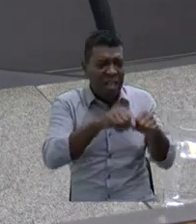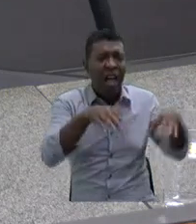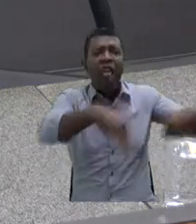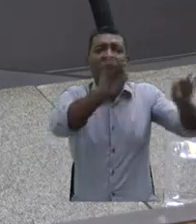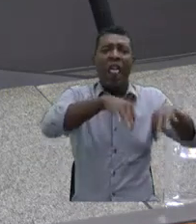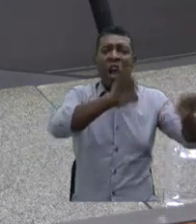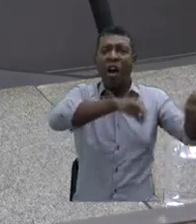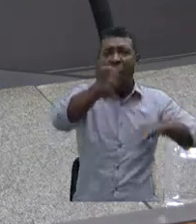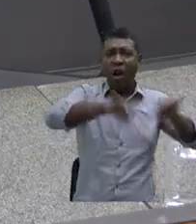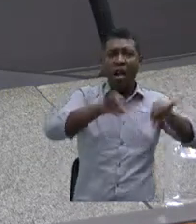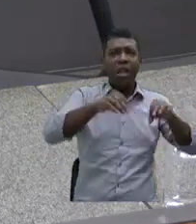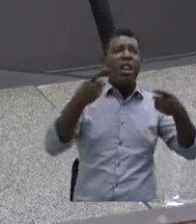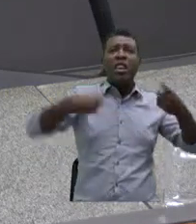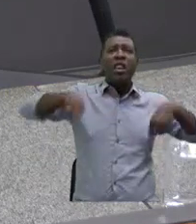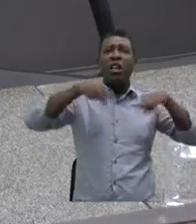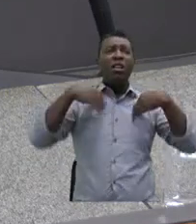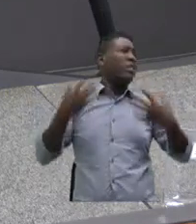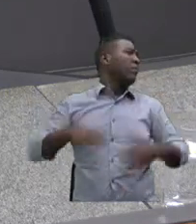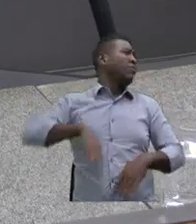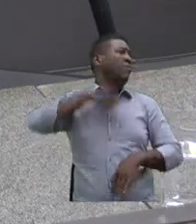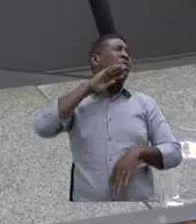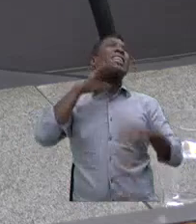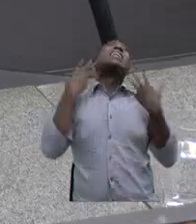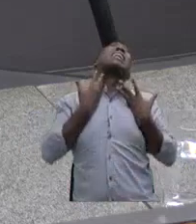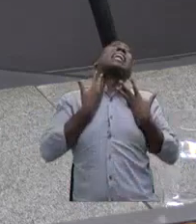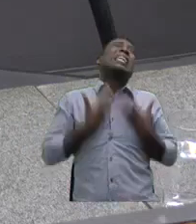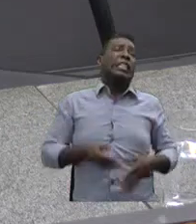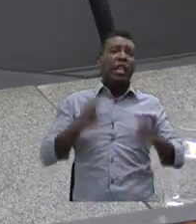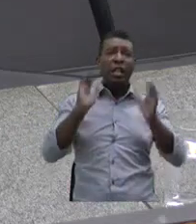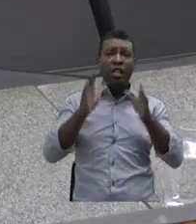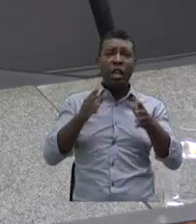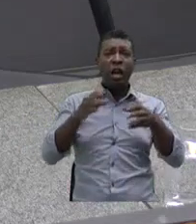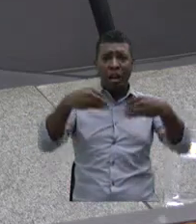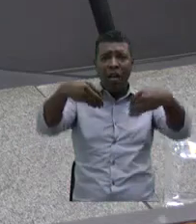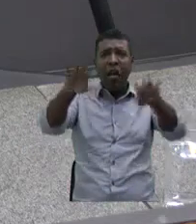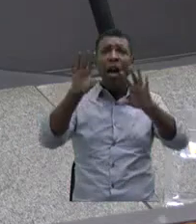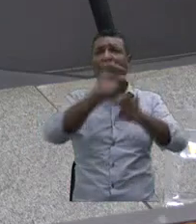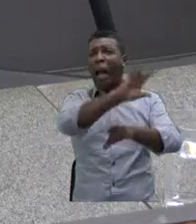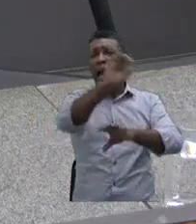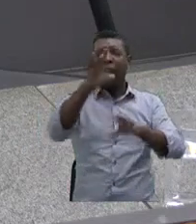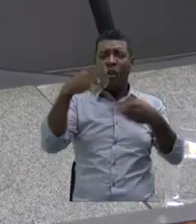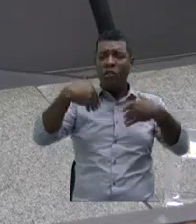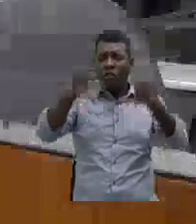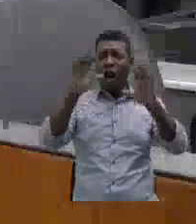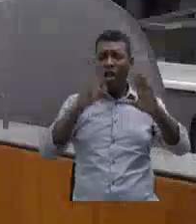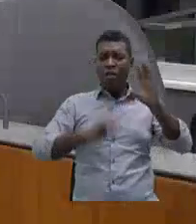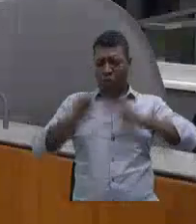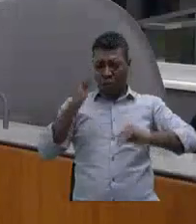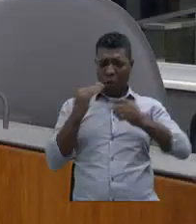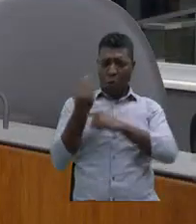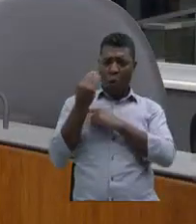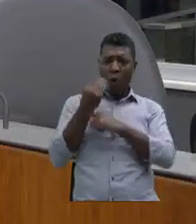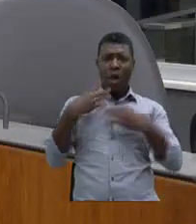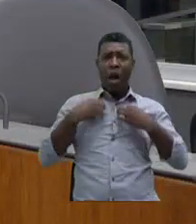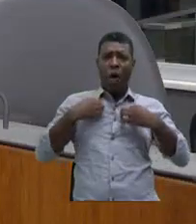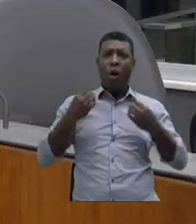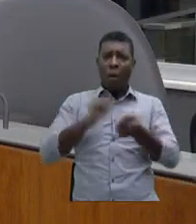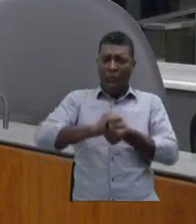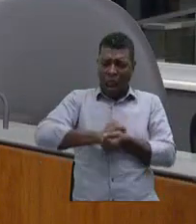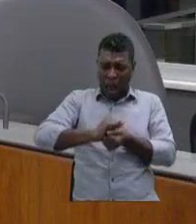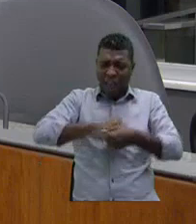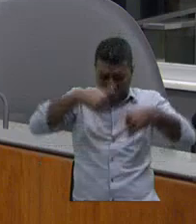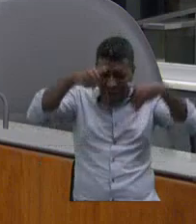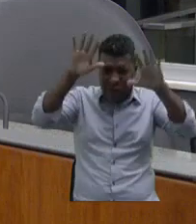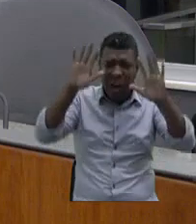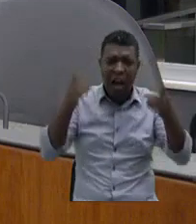camareira. Nós não queremos mais, não. Que cada um aprenda a cuidar de suas roupas, lavar suas roupas. Certo? Então, assim, vamos